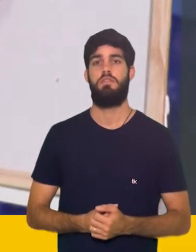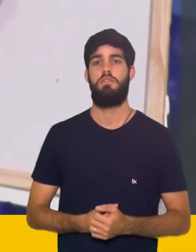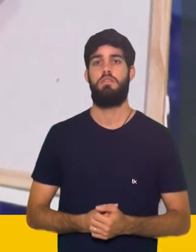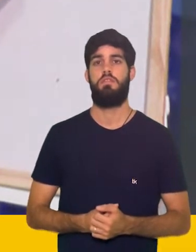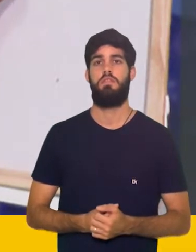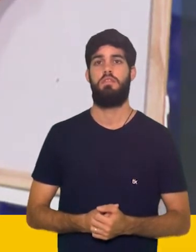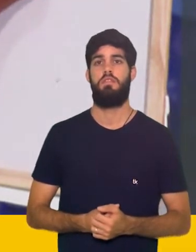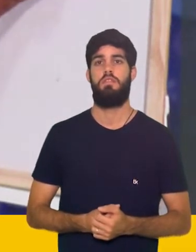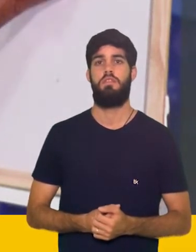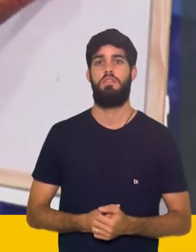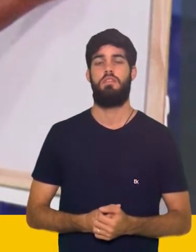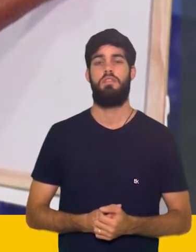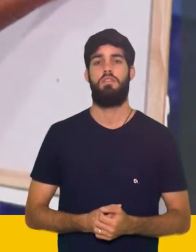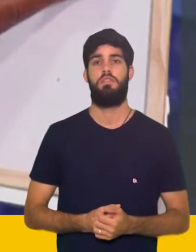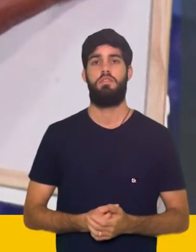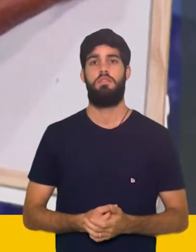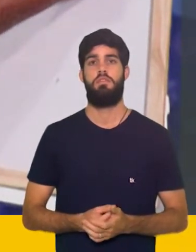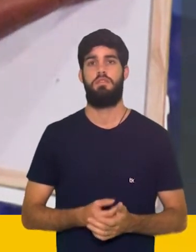a real